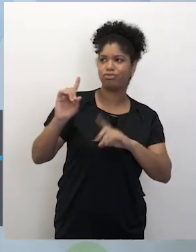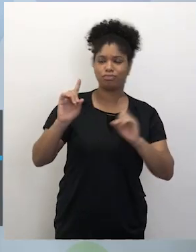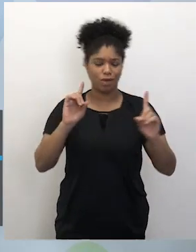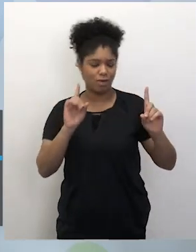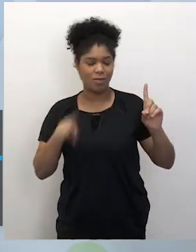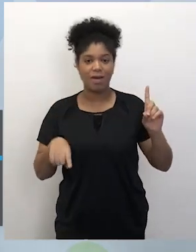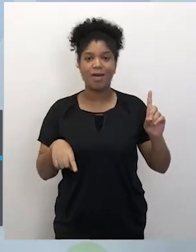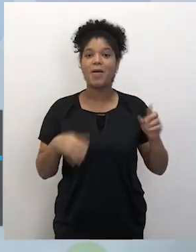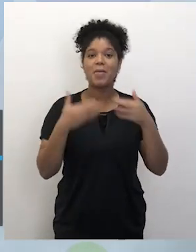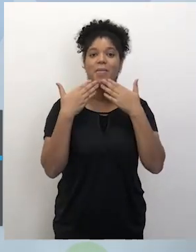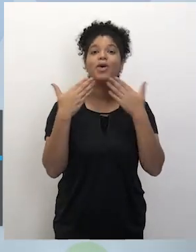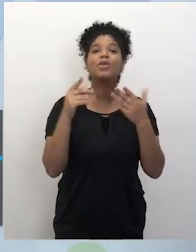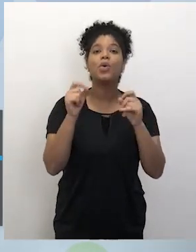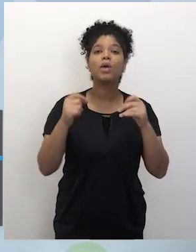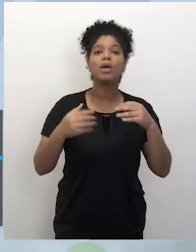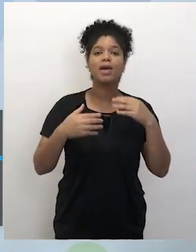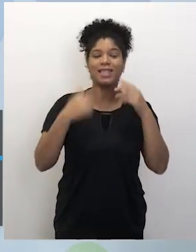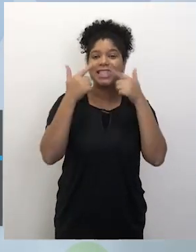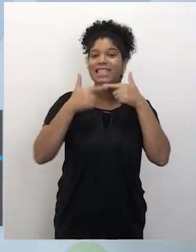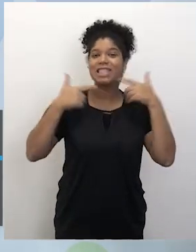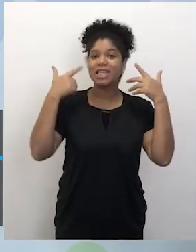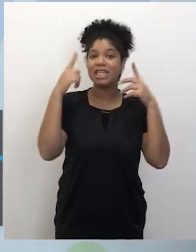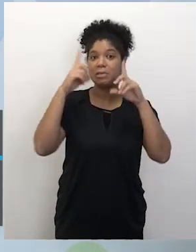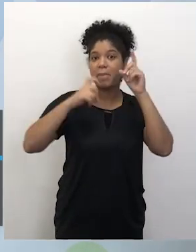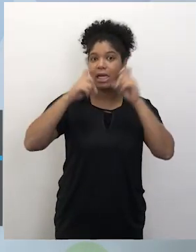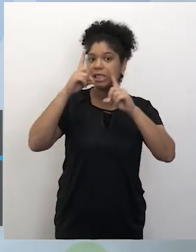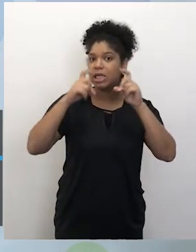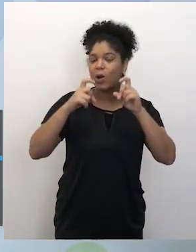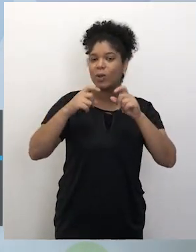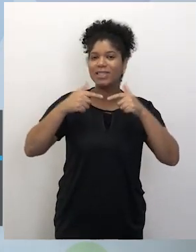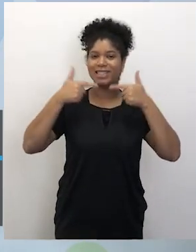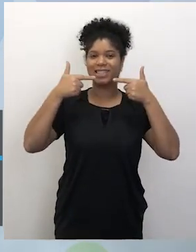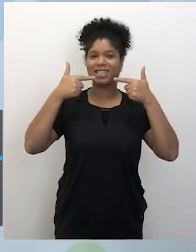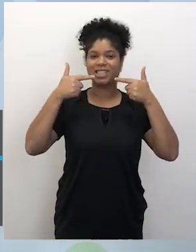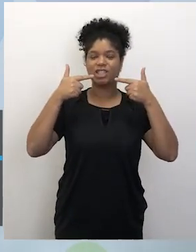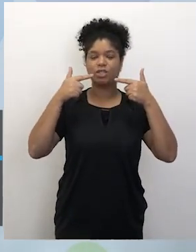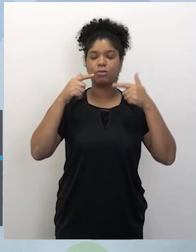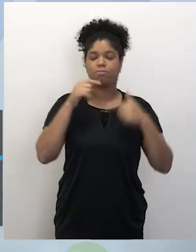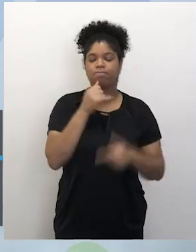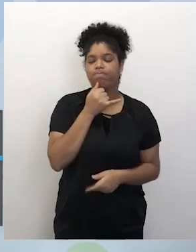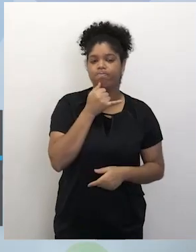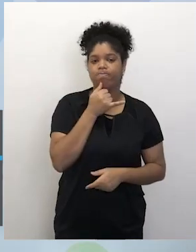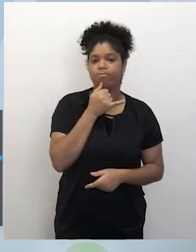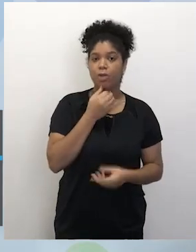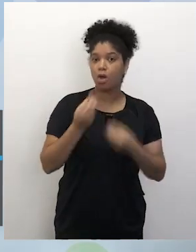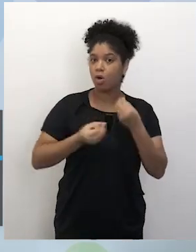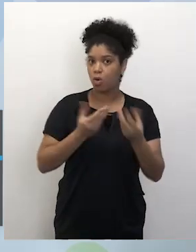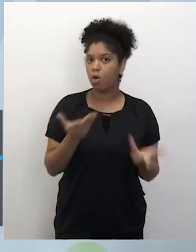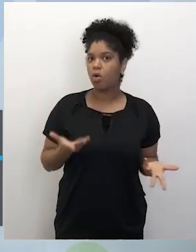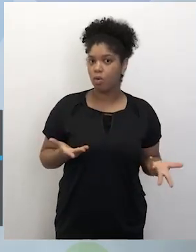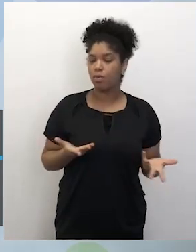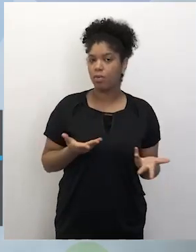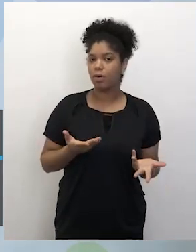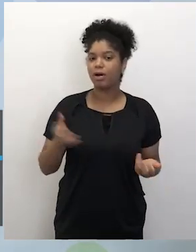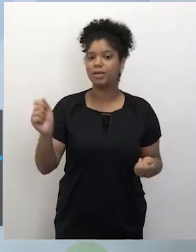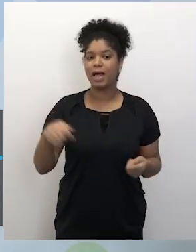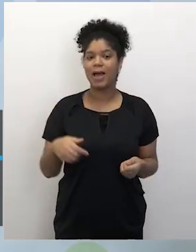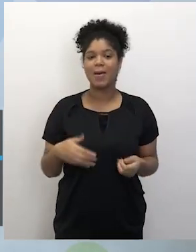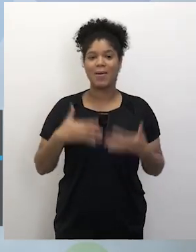lugar, a questão da expressão mesmo aí do rosto. Então, quando a gente fala disso, de passar